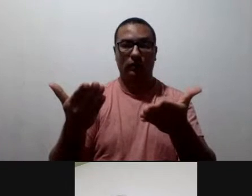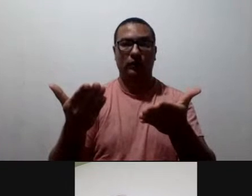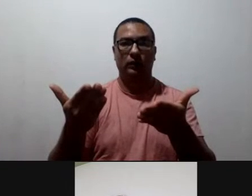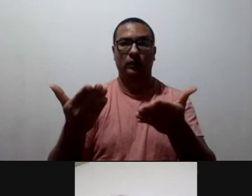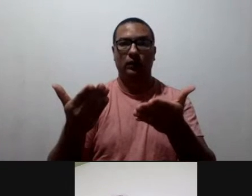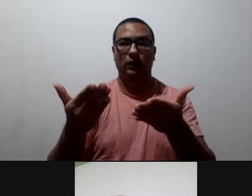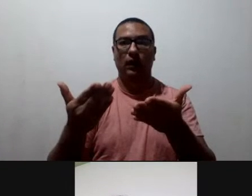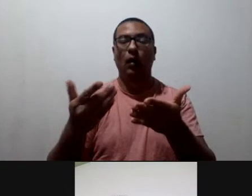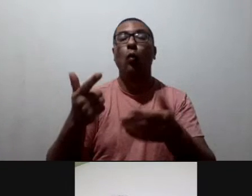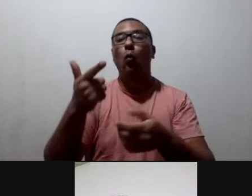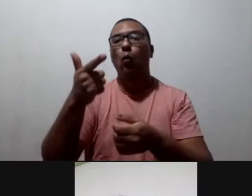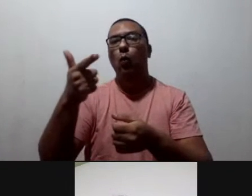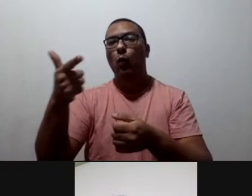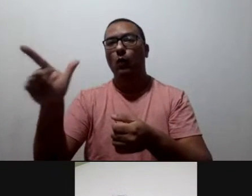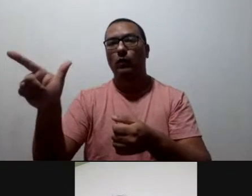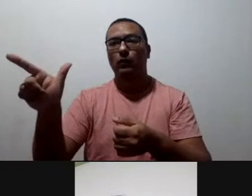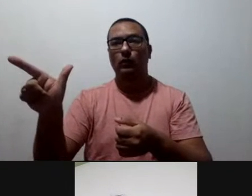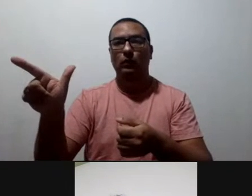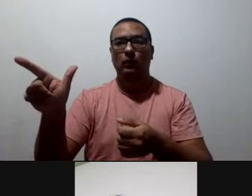o próximo